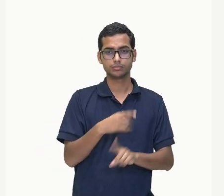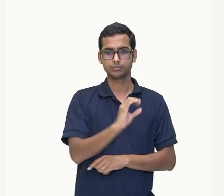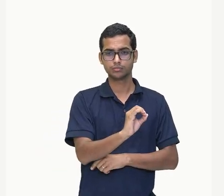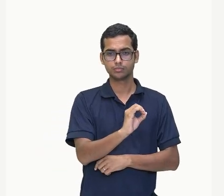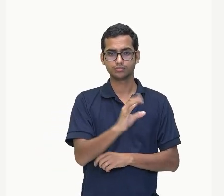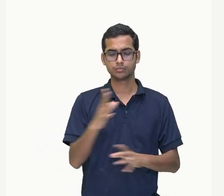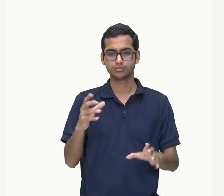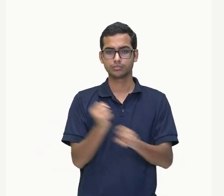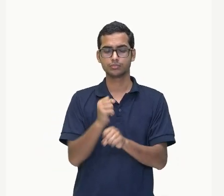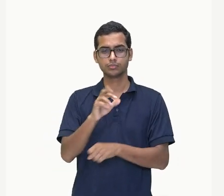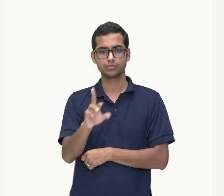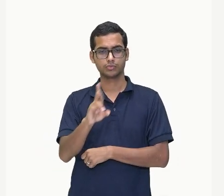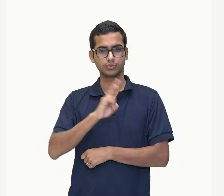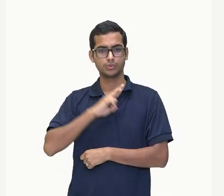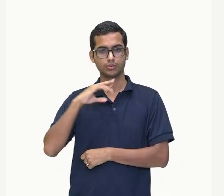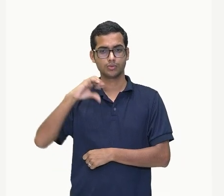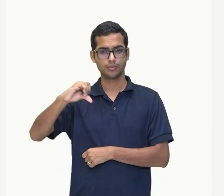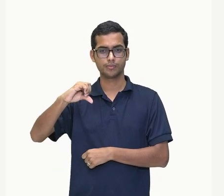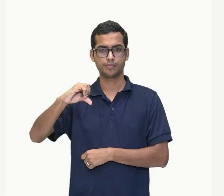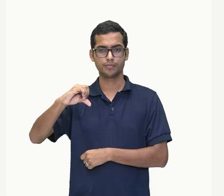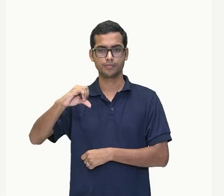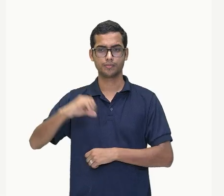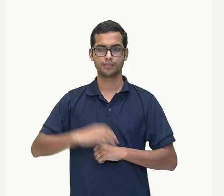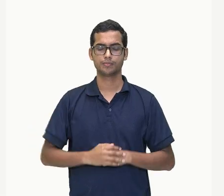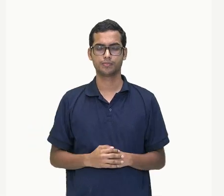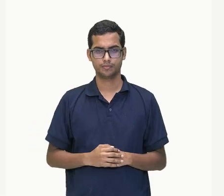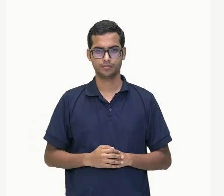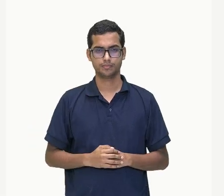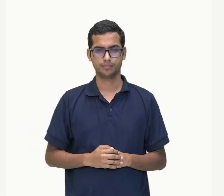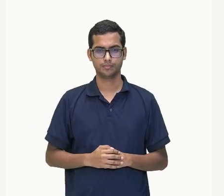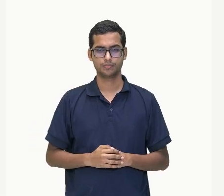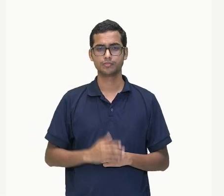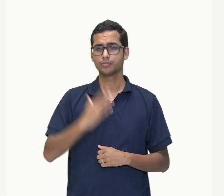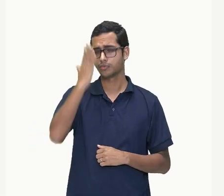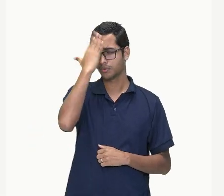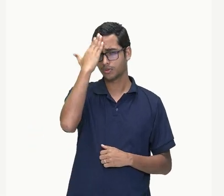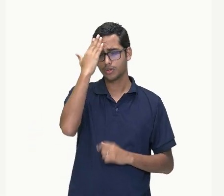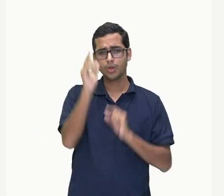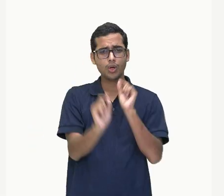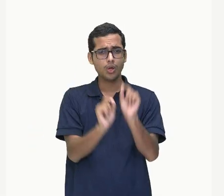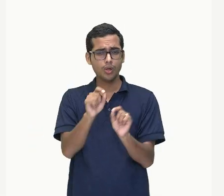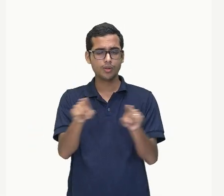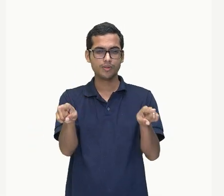deu 9. E eu sei que